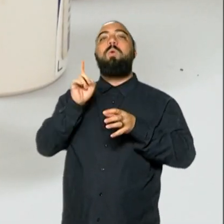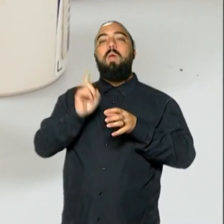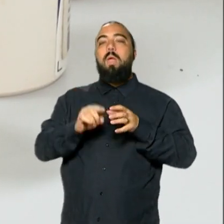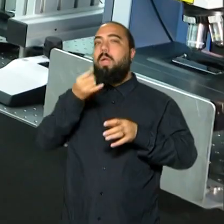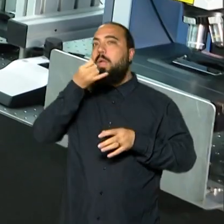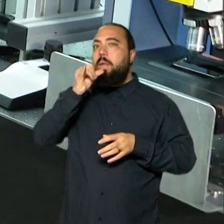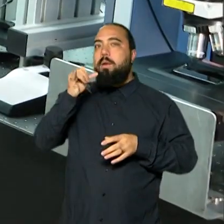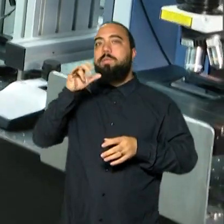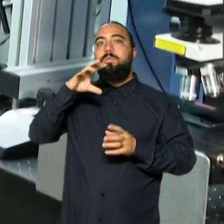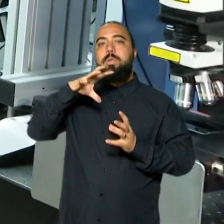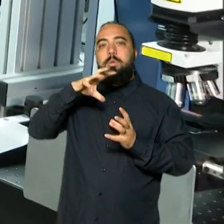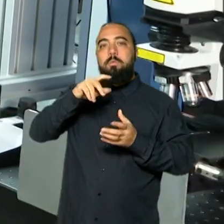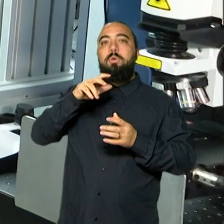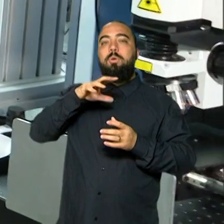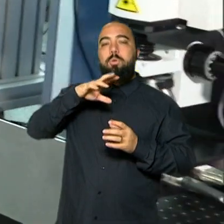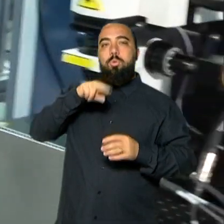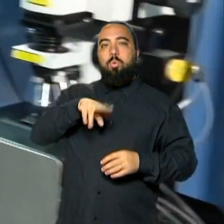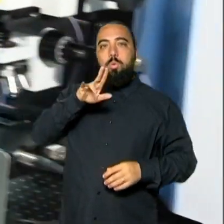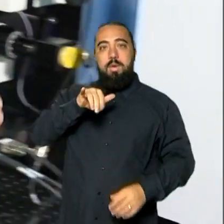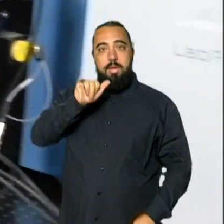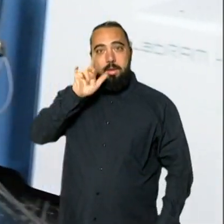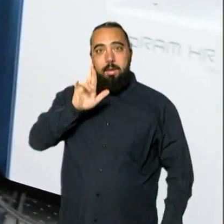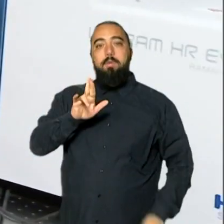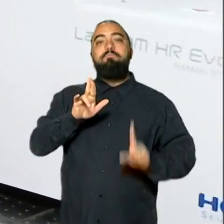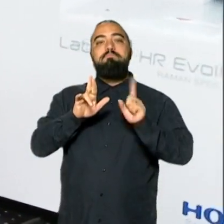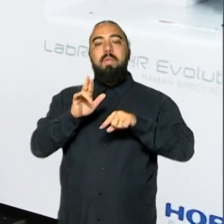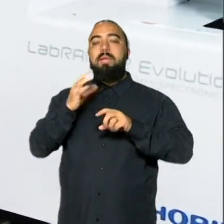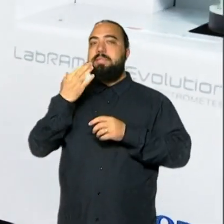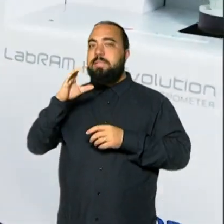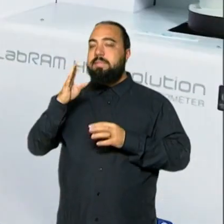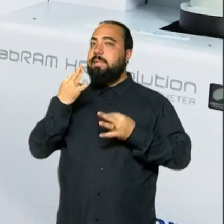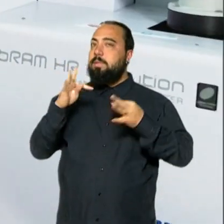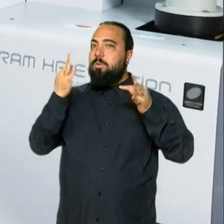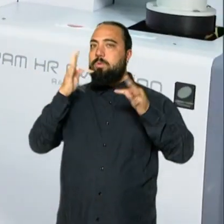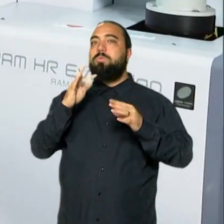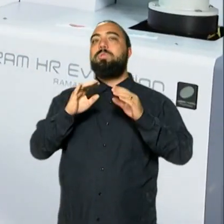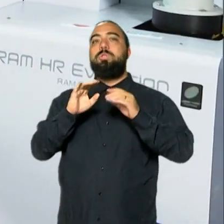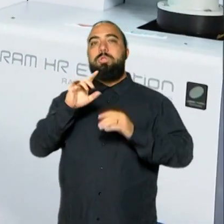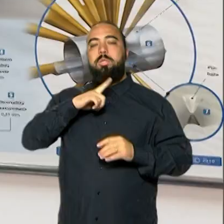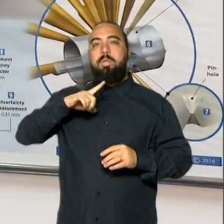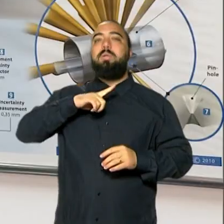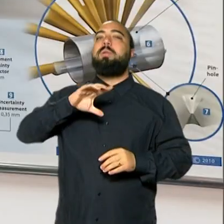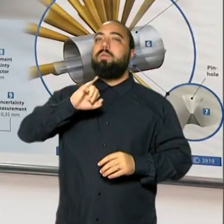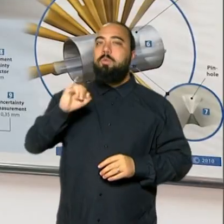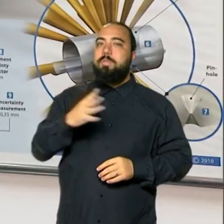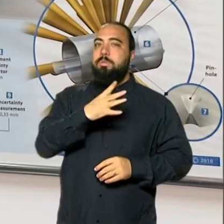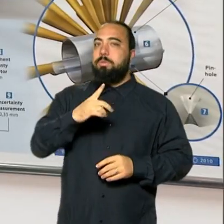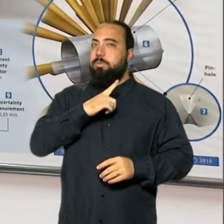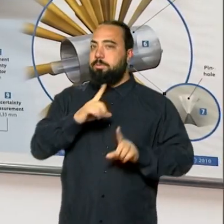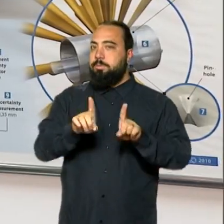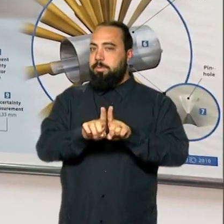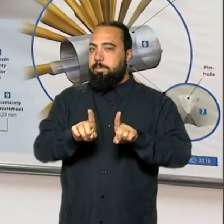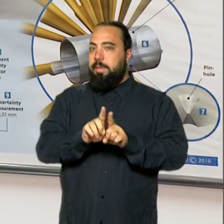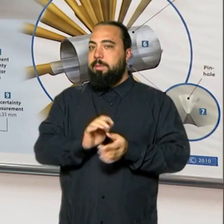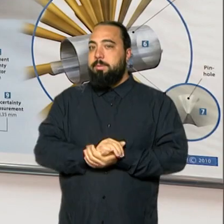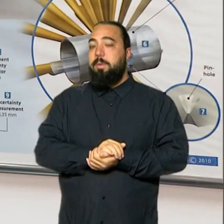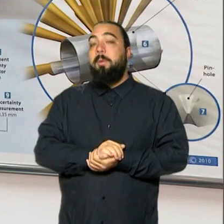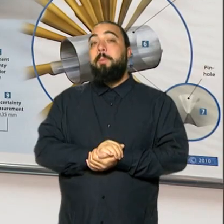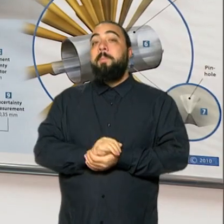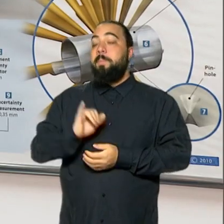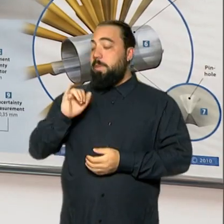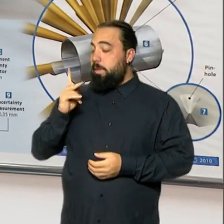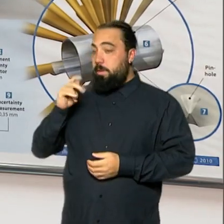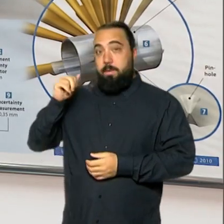Nuclear, autarquia do Ministério da Ciência, Tecnologia e Inovações. O IPEM não só tornou possível